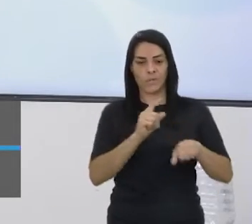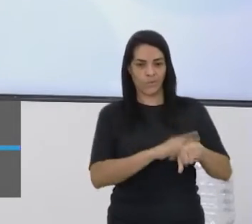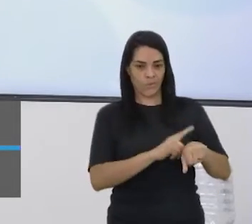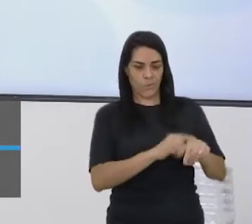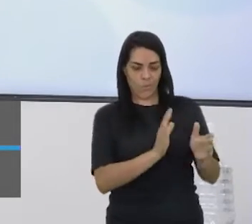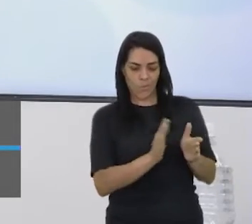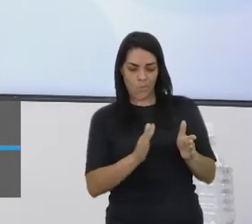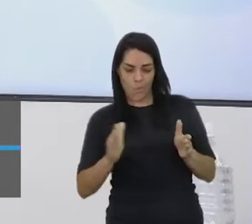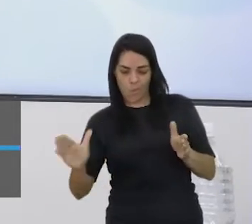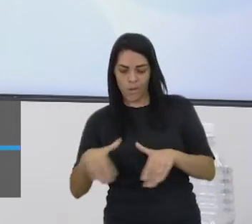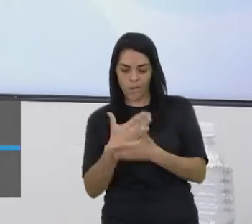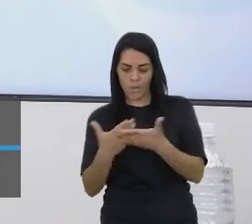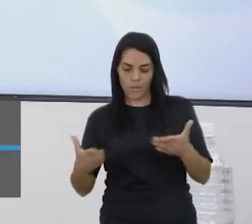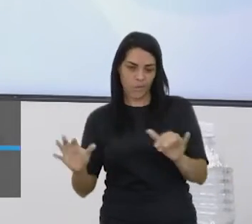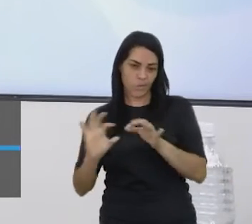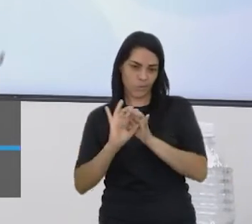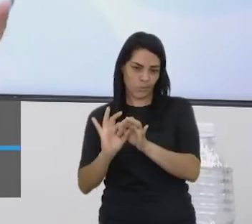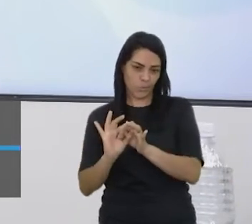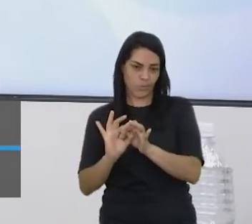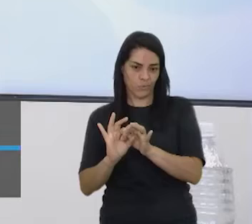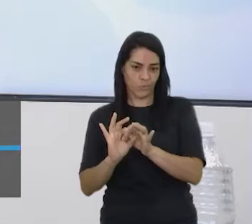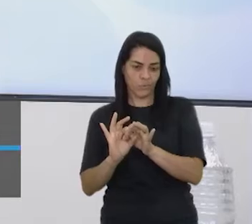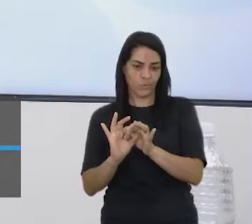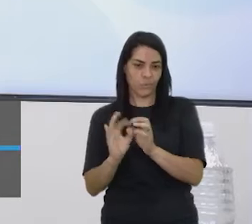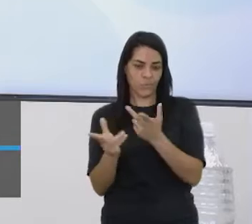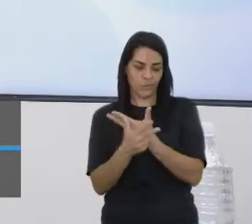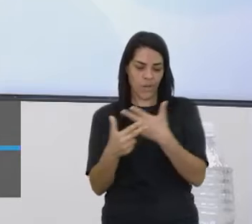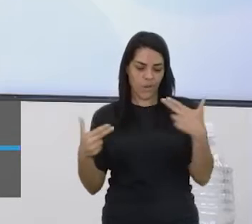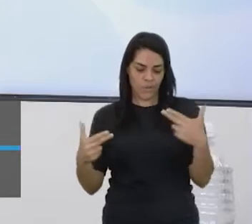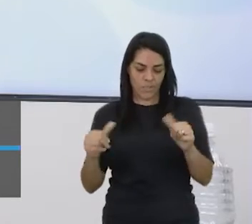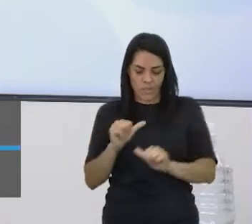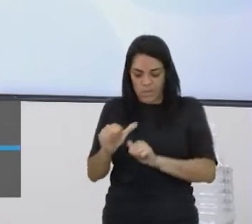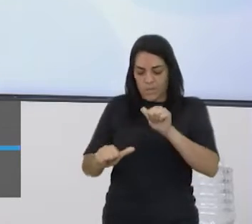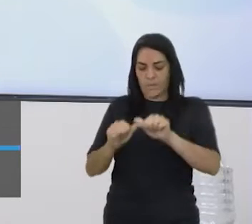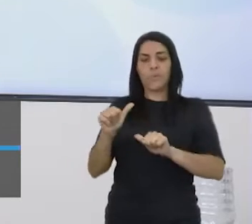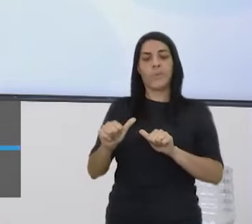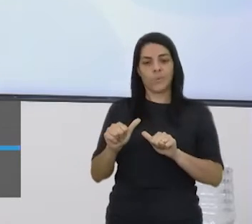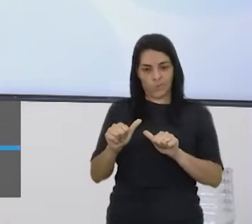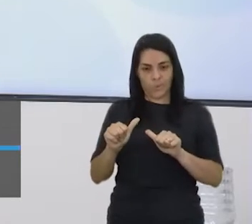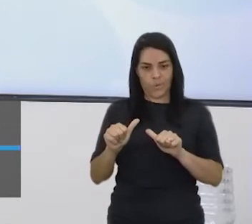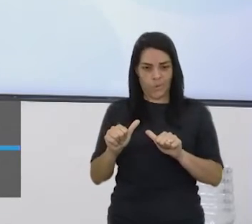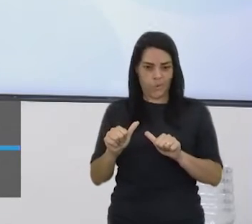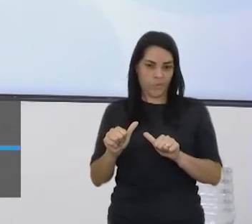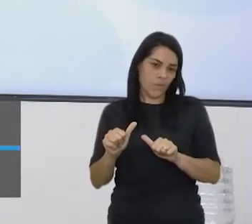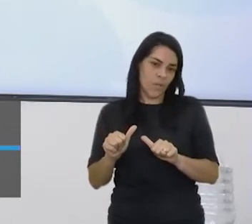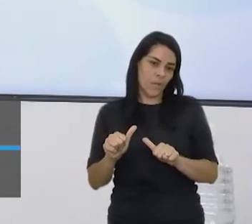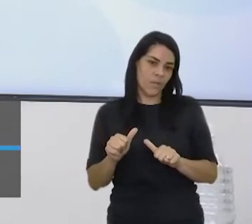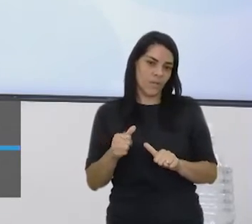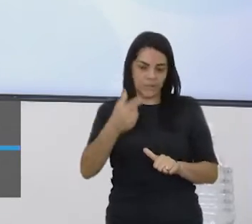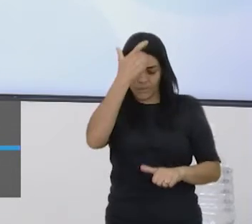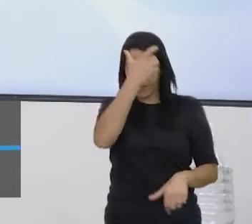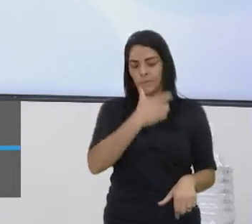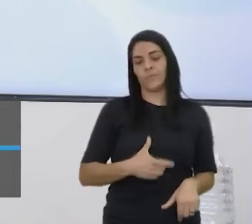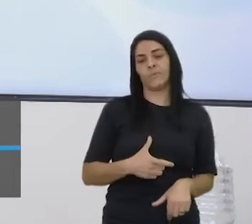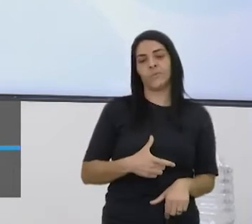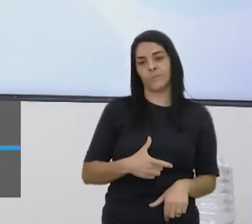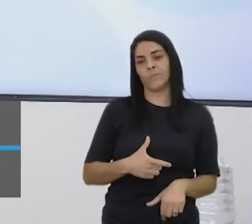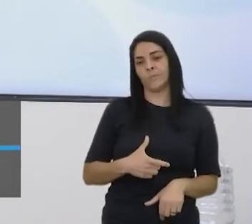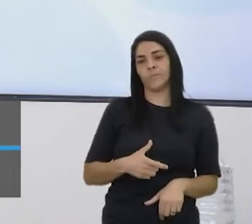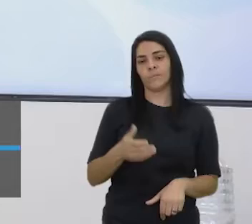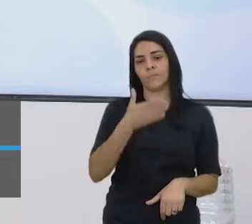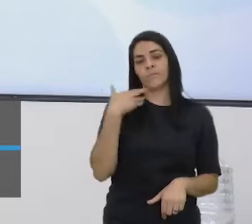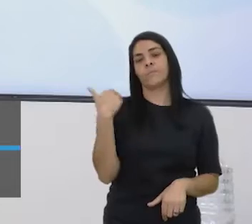teve junto foram coisas que me modificaram e me fizeram uma pessoa melhor pelo eu gosto de acreditar que sim